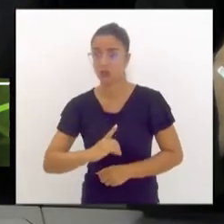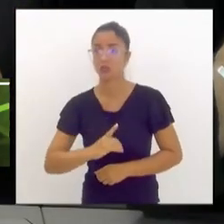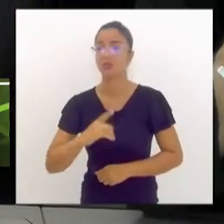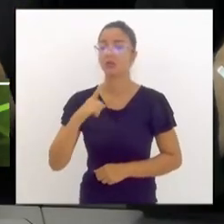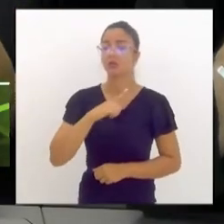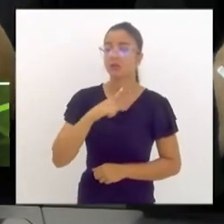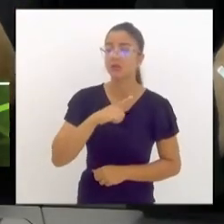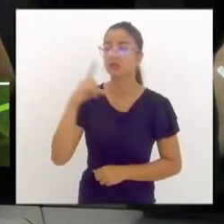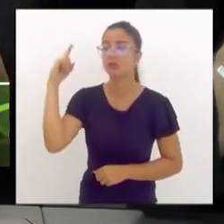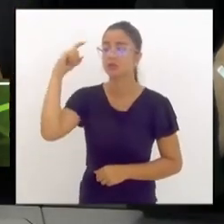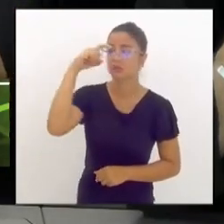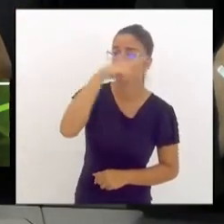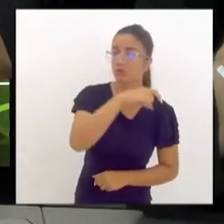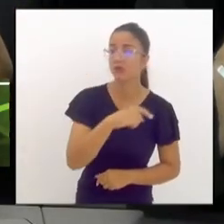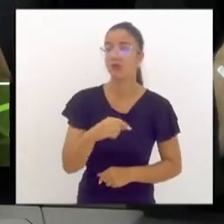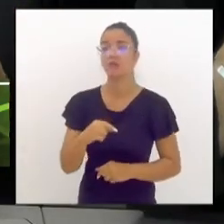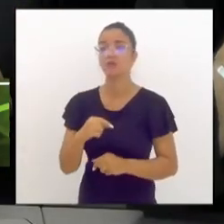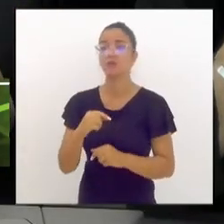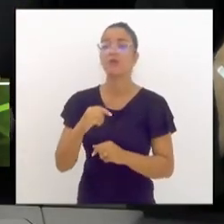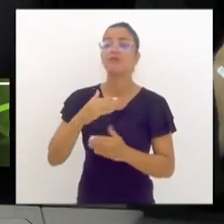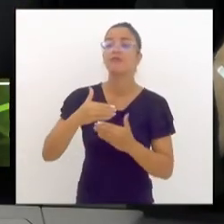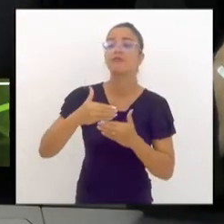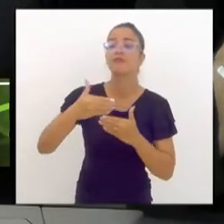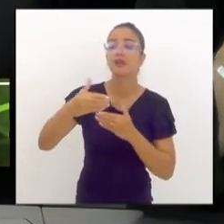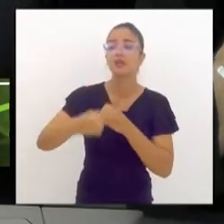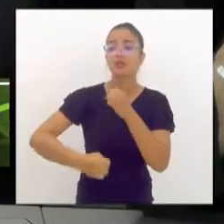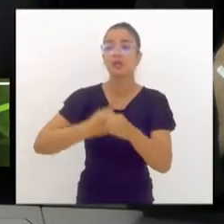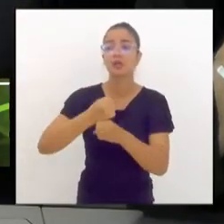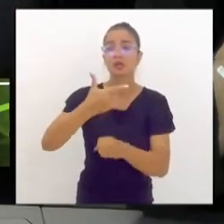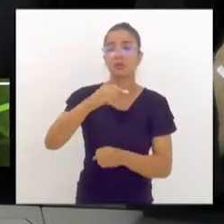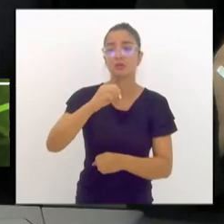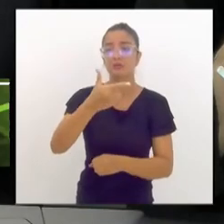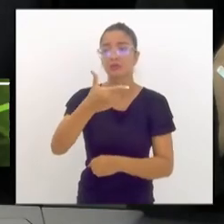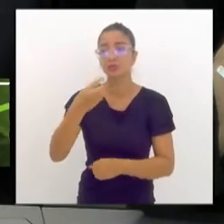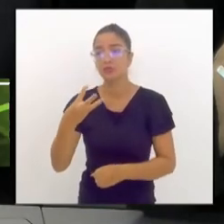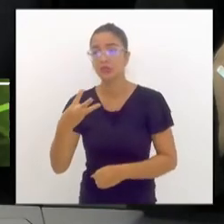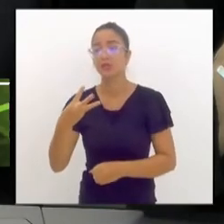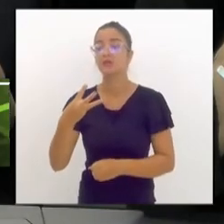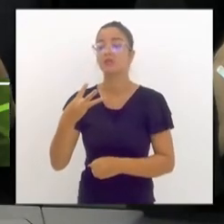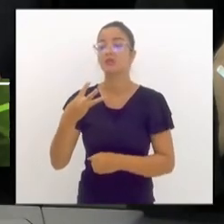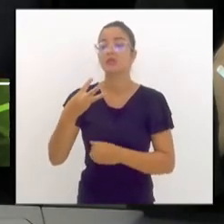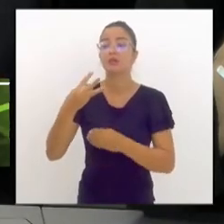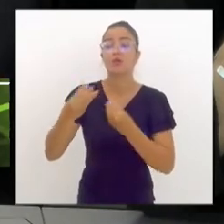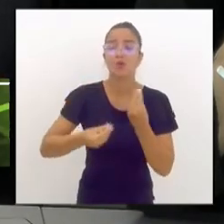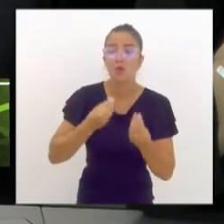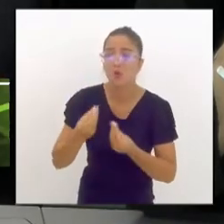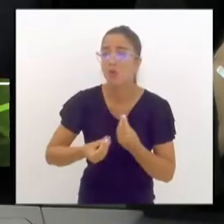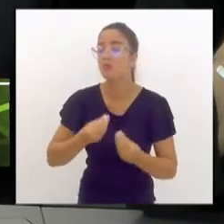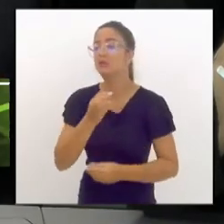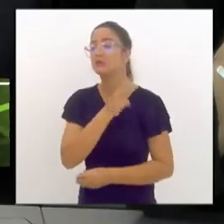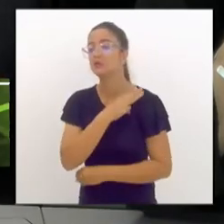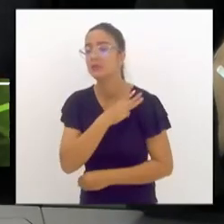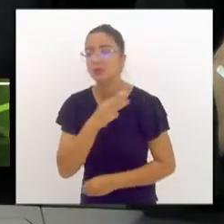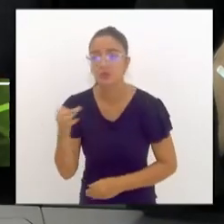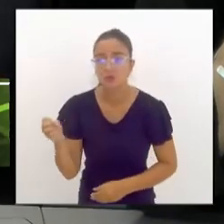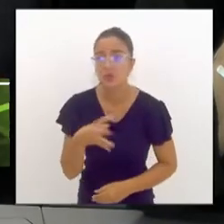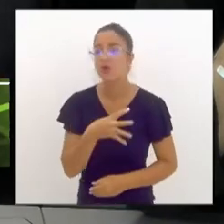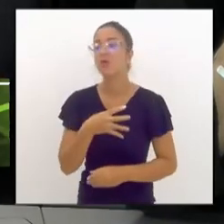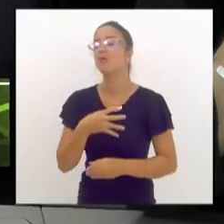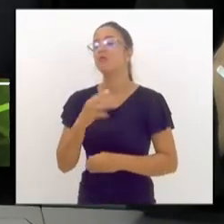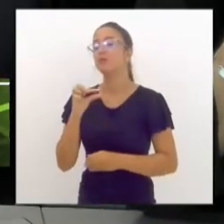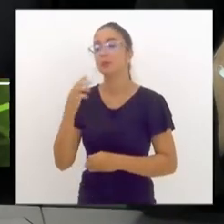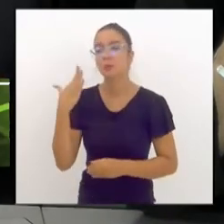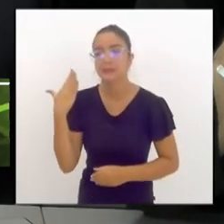implementar agora, em 2023, o segundo ano do novo ensino médio, uma série de dificuldades, uma série de defasagens, uma